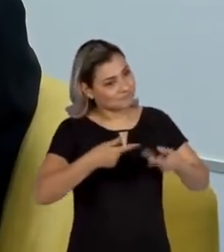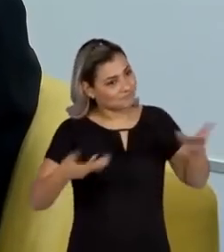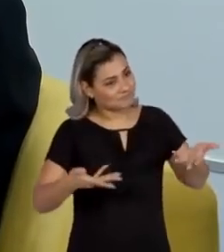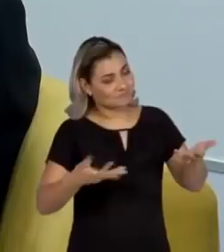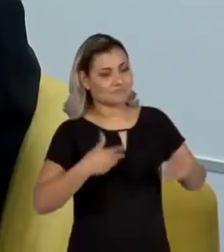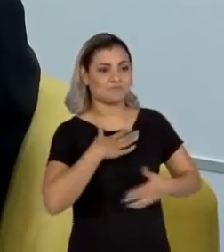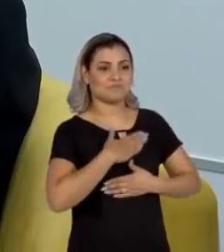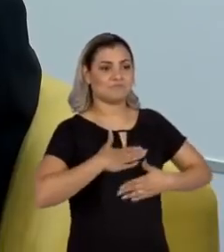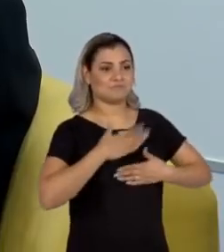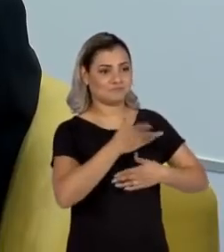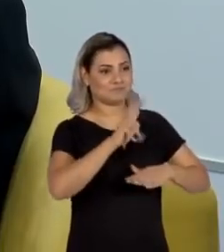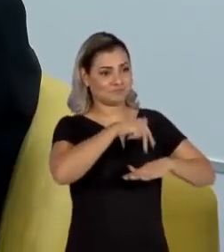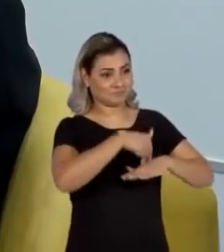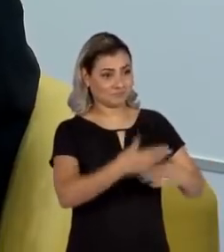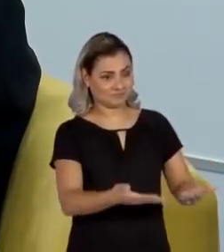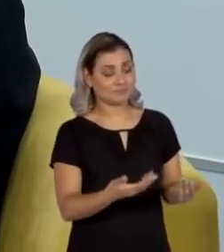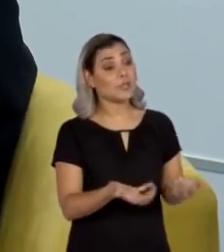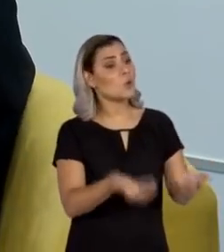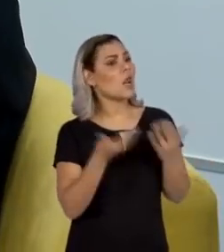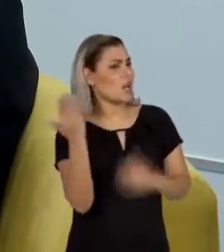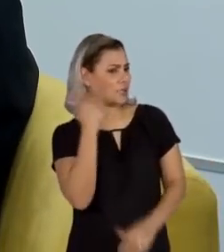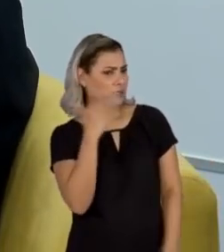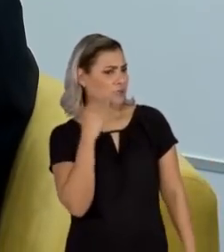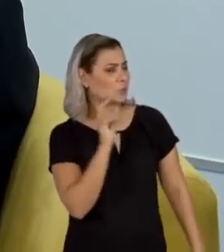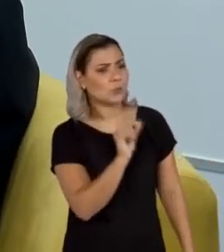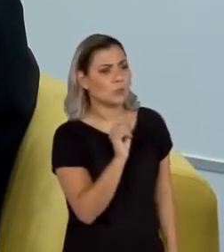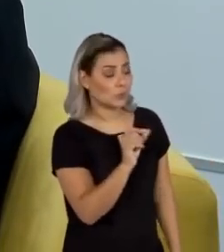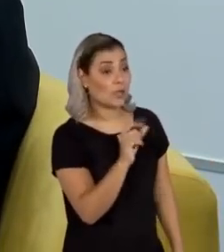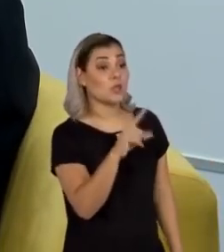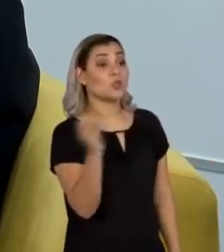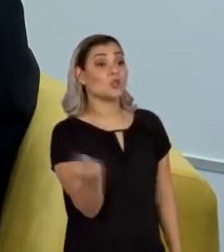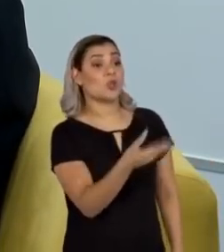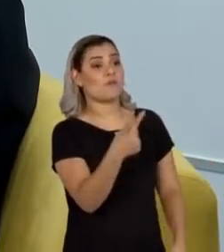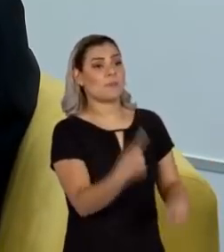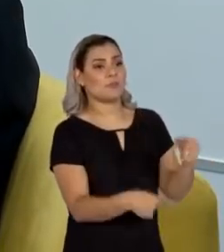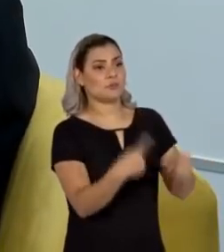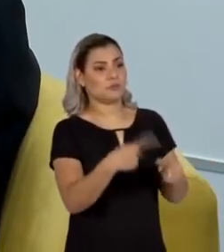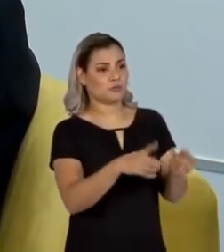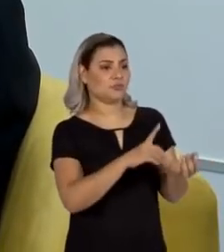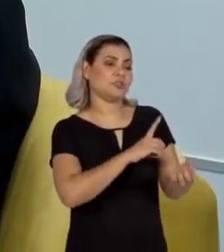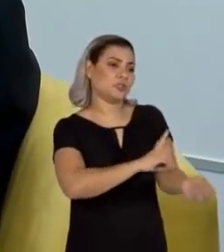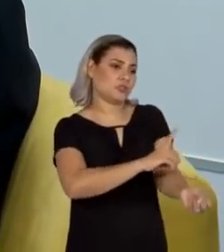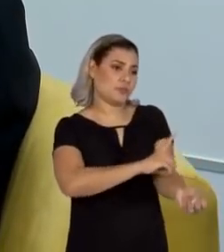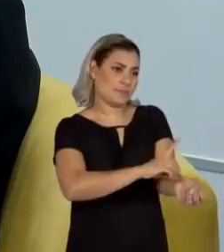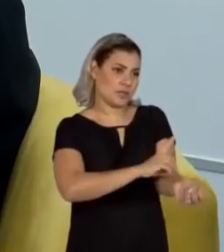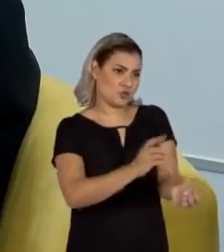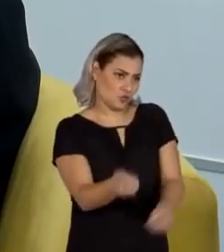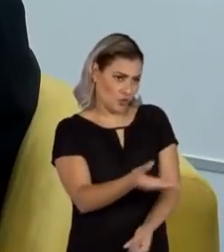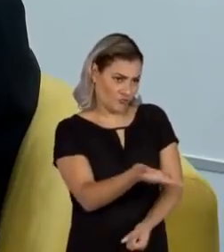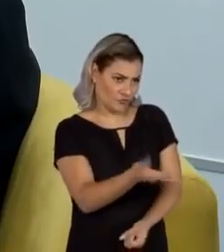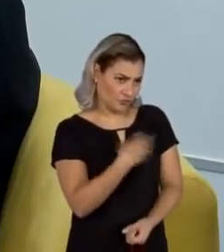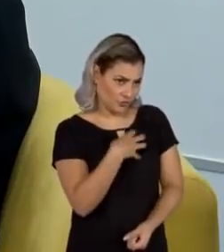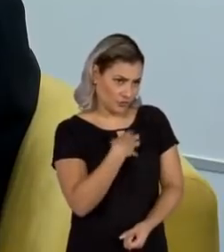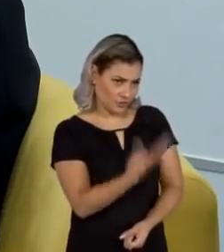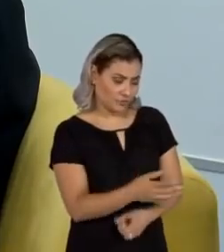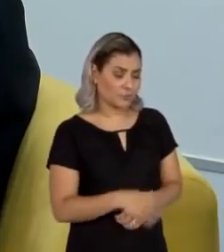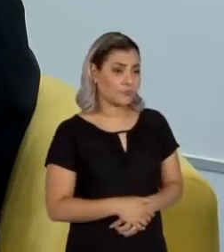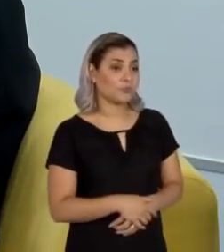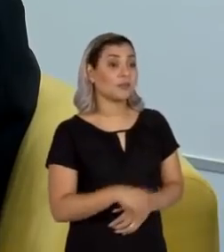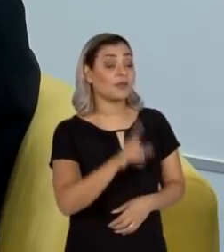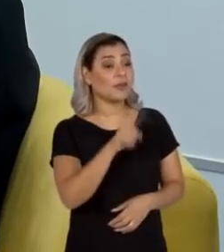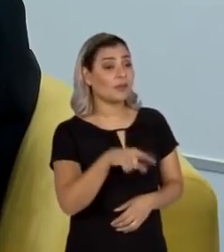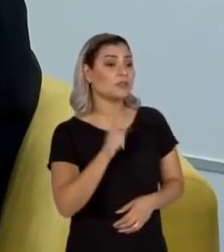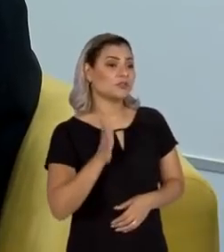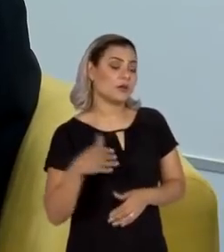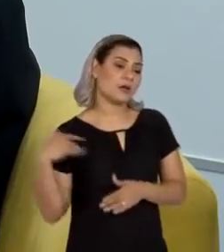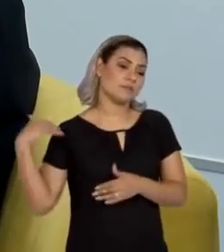prazer recebê-la. Doutora, a gente mostrou a nova política de diabetes. Ela faz parte de processos que